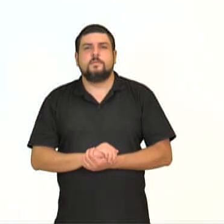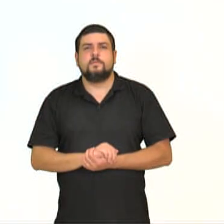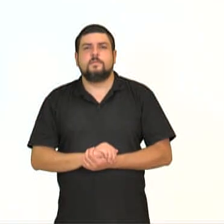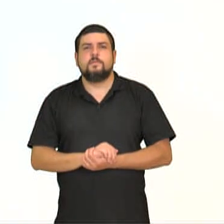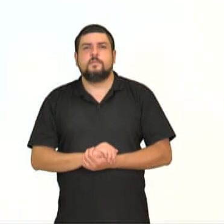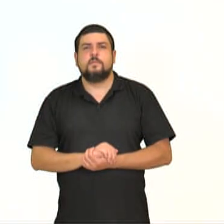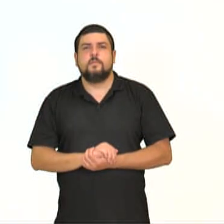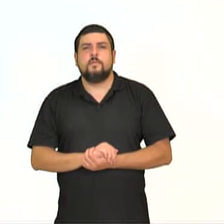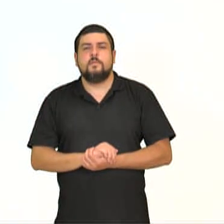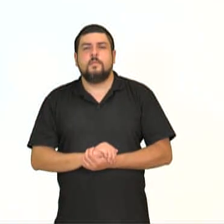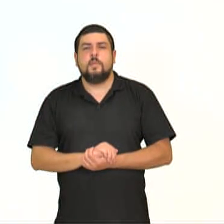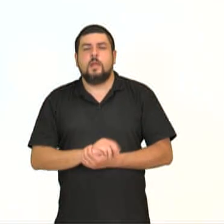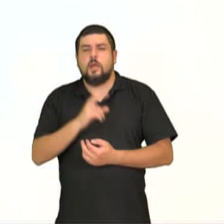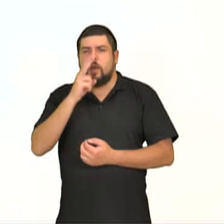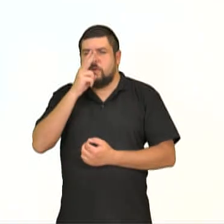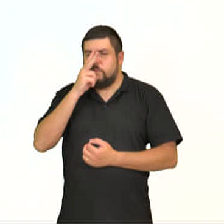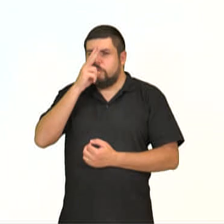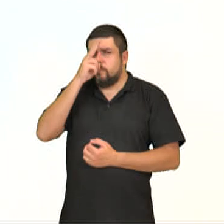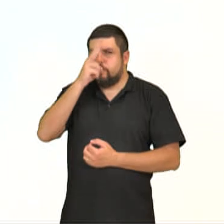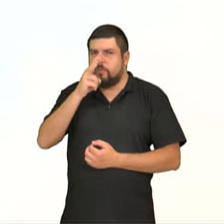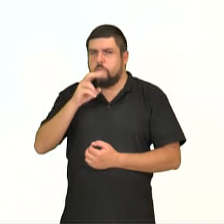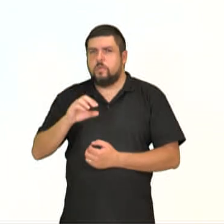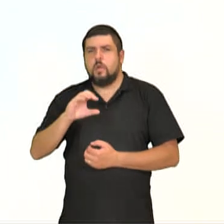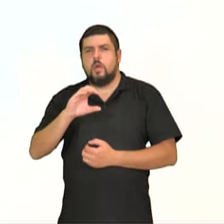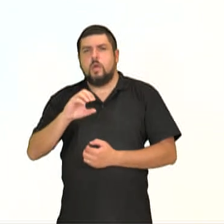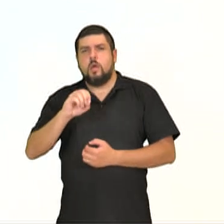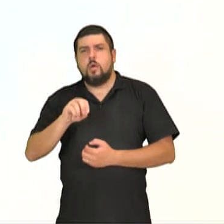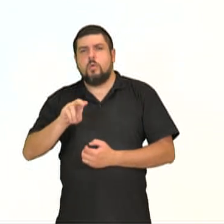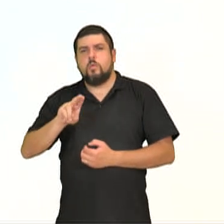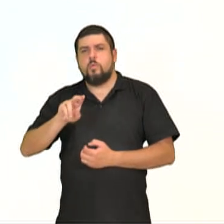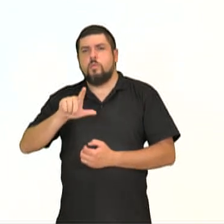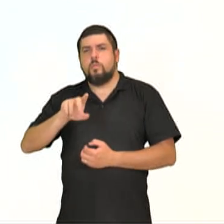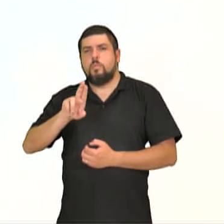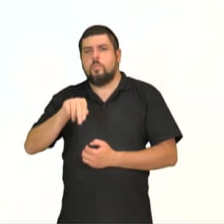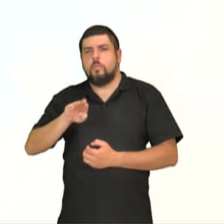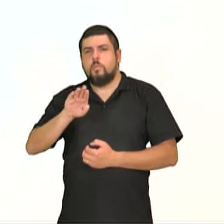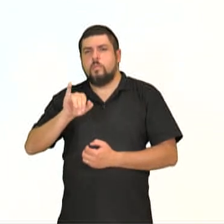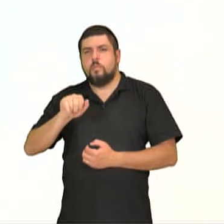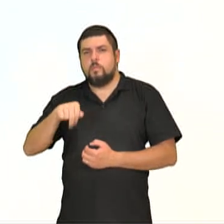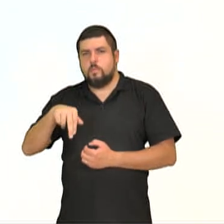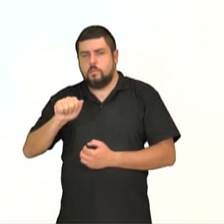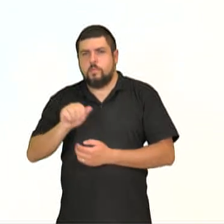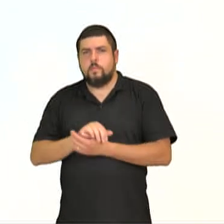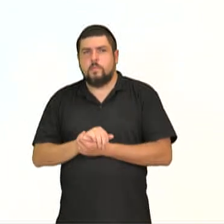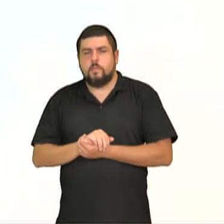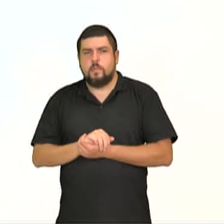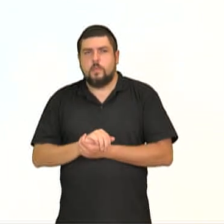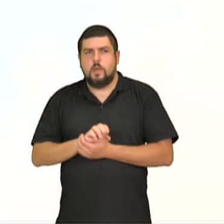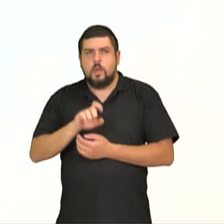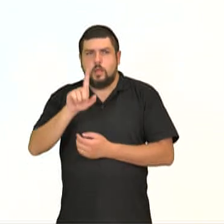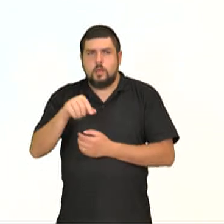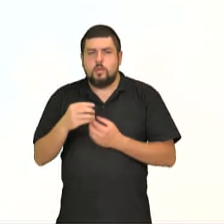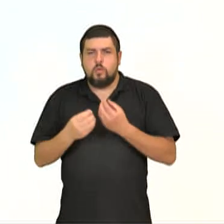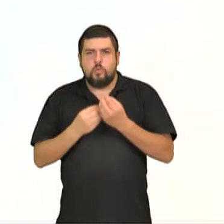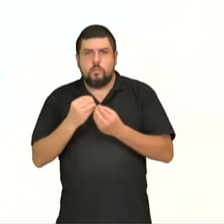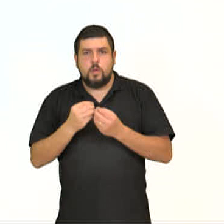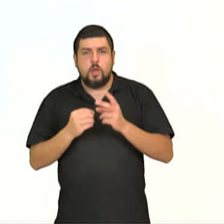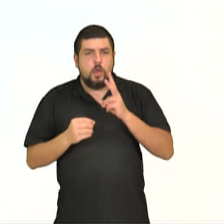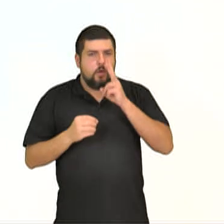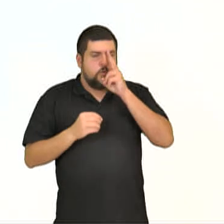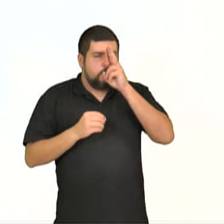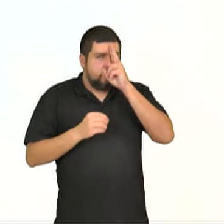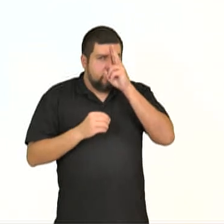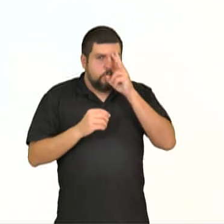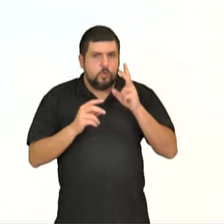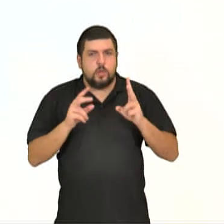Força Columbiana. É, sempre lembrar, gente, que a força de Coulomb é entre corpos pontuais. A força é proporcional às cargas